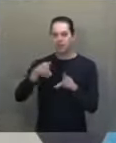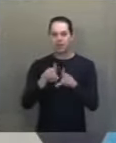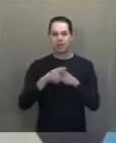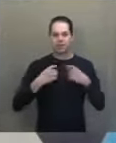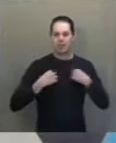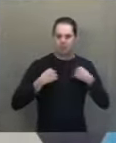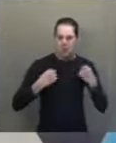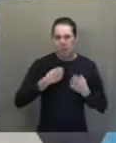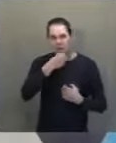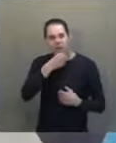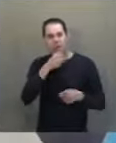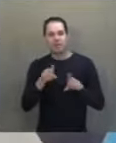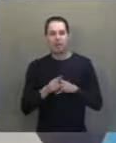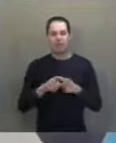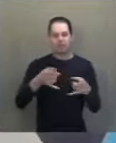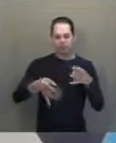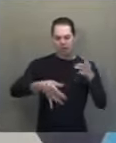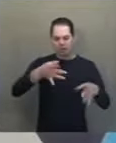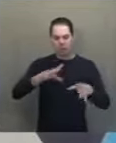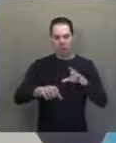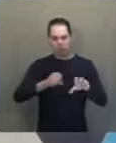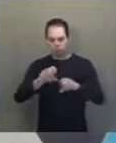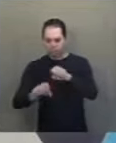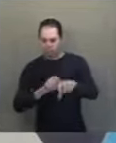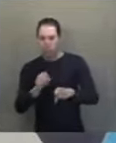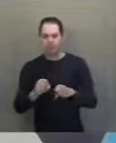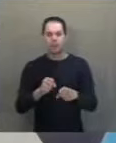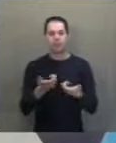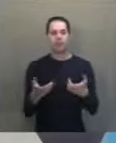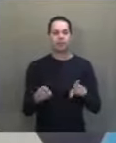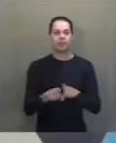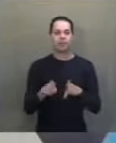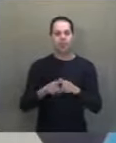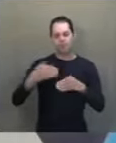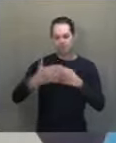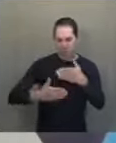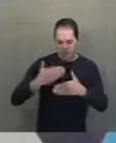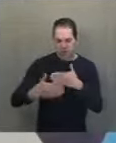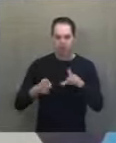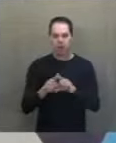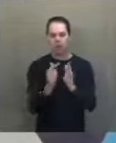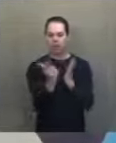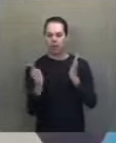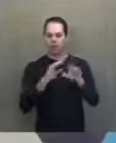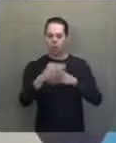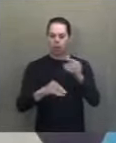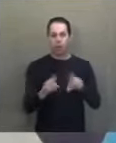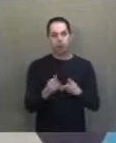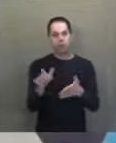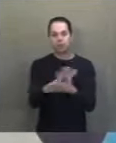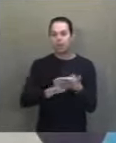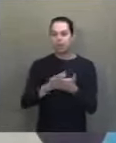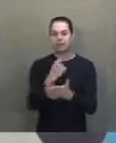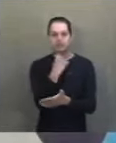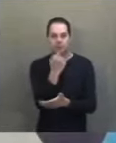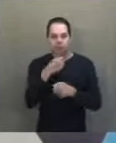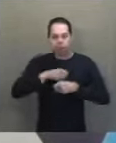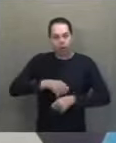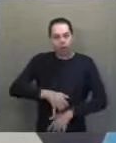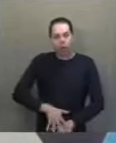velhas, tiras de pano, papel higiênico, jornal ou mesmo nada. É